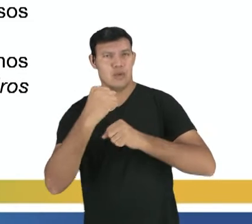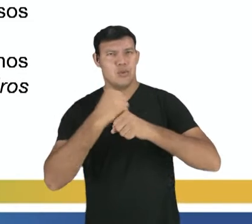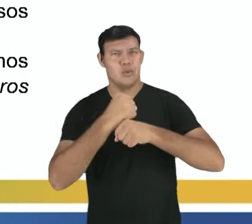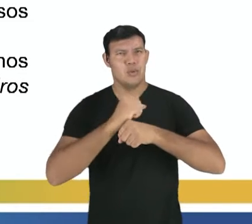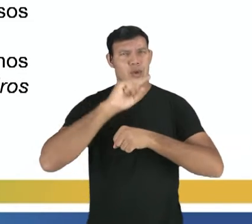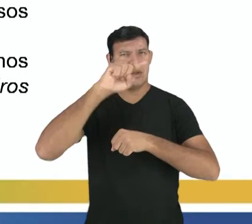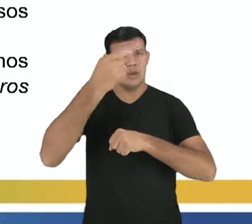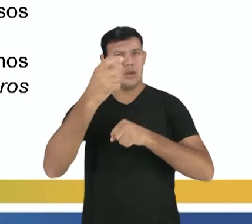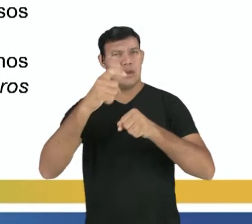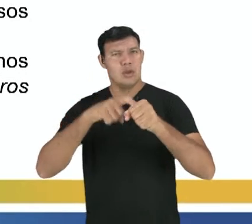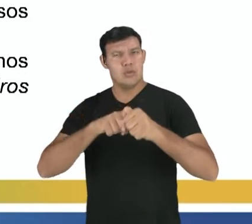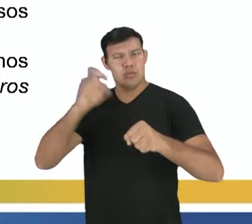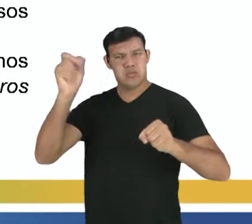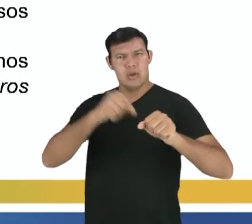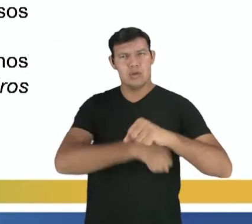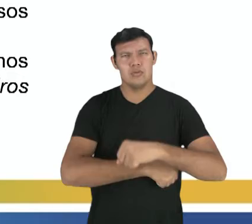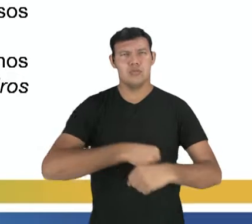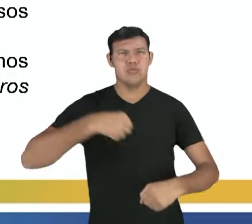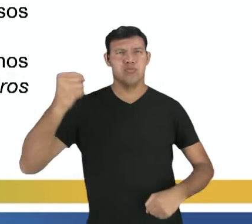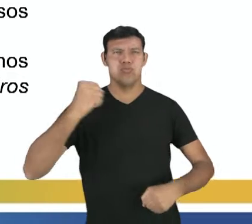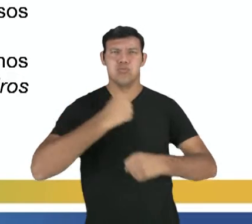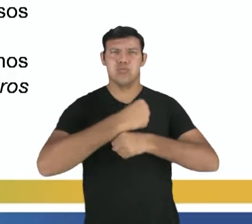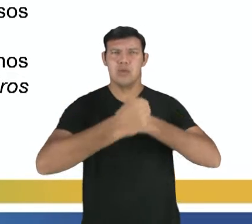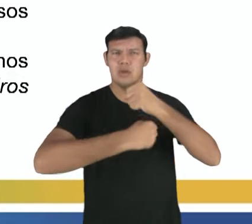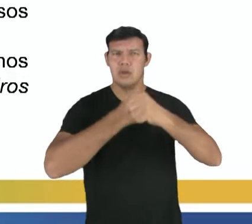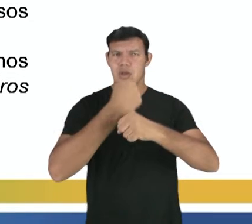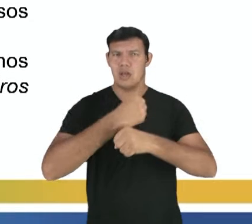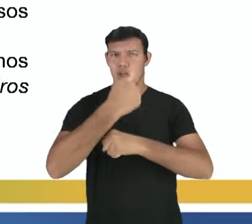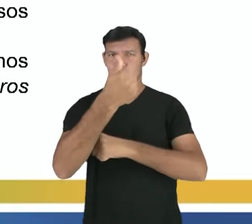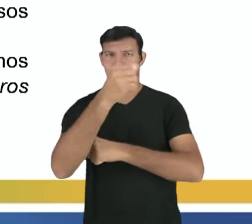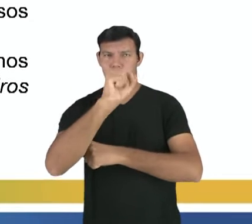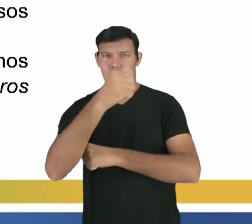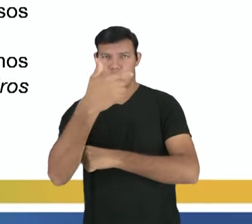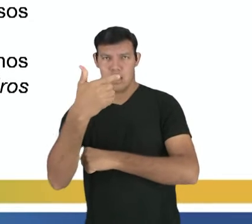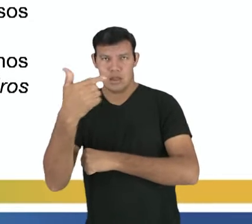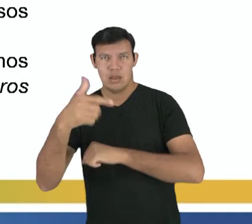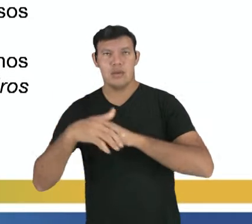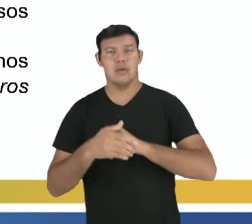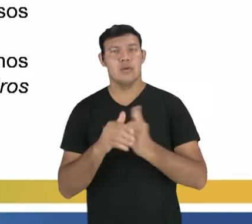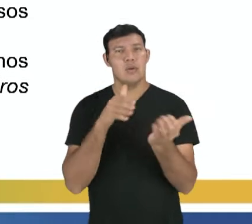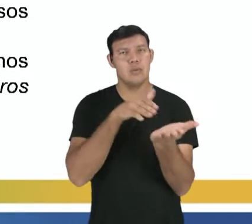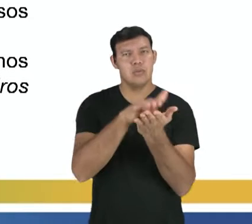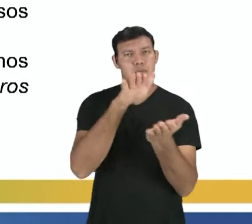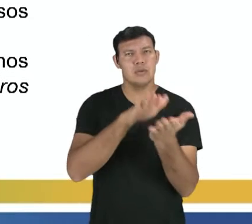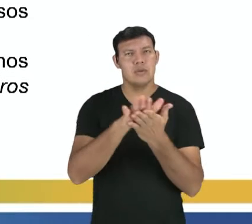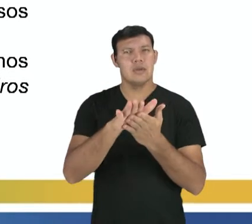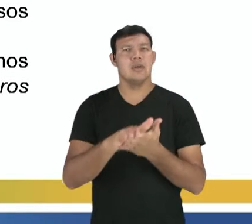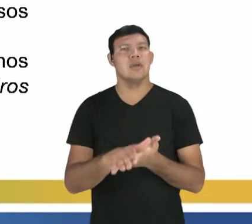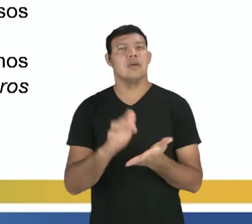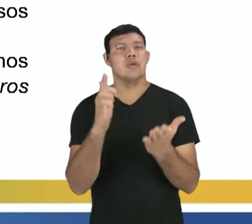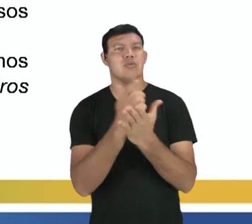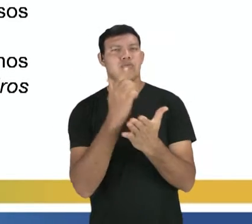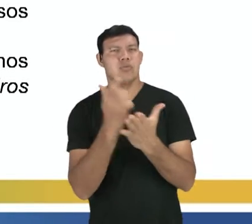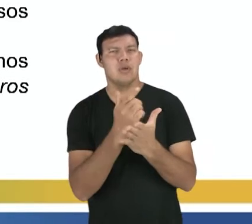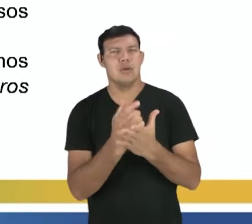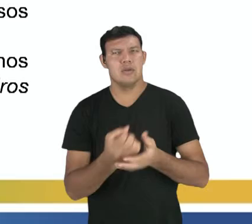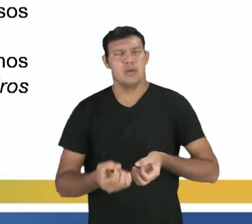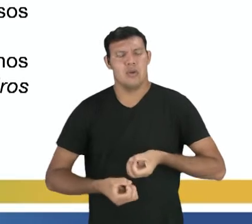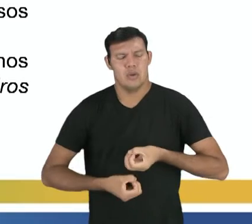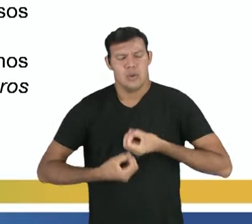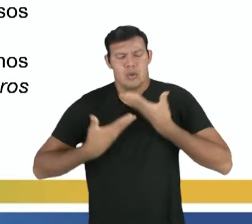da independência do país, que foi em 1822, com a publicação da obra Suspiros Poéticos e Saudades,